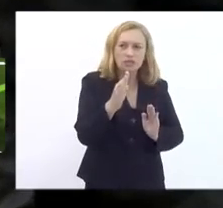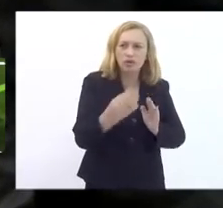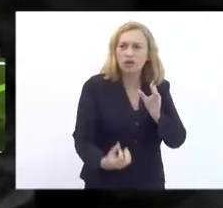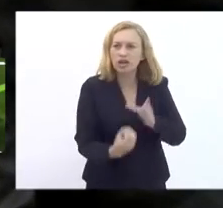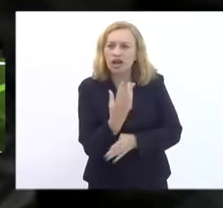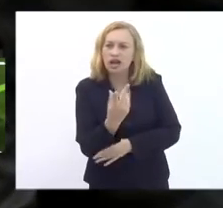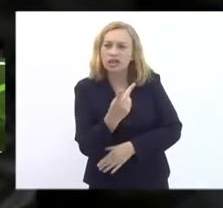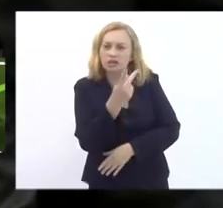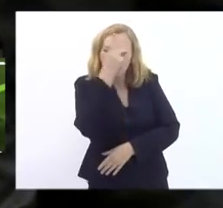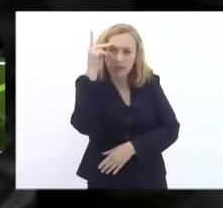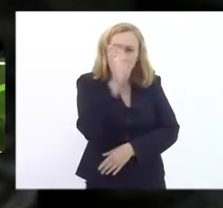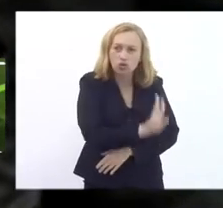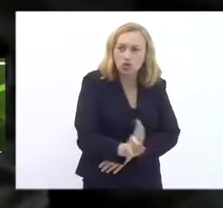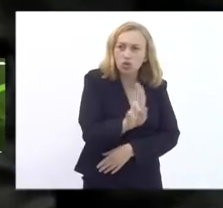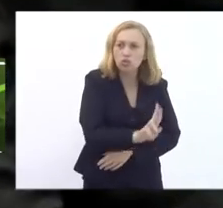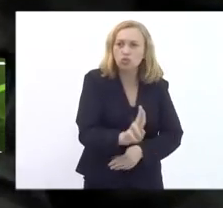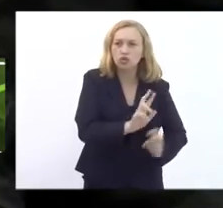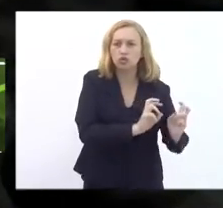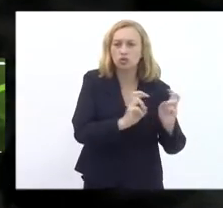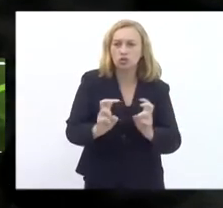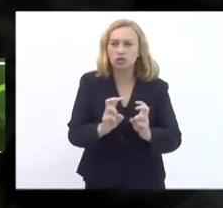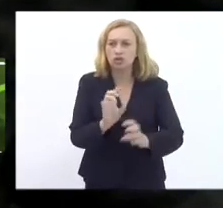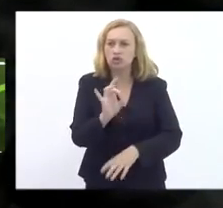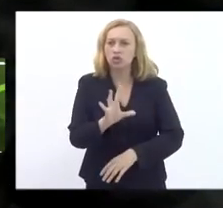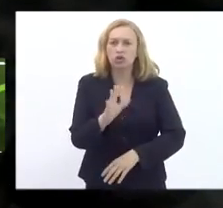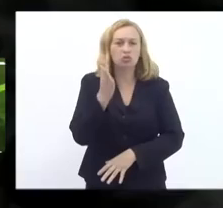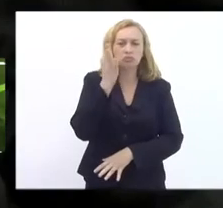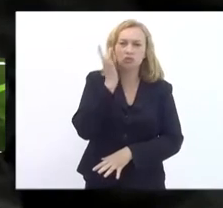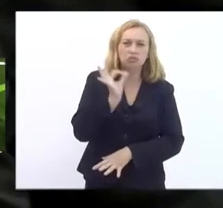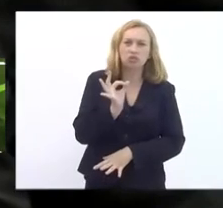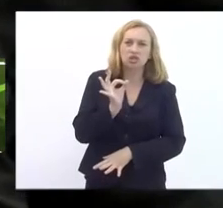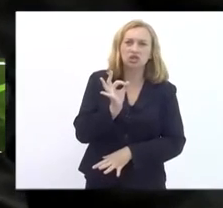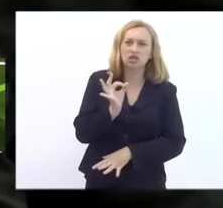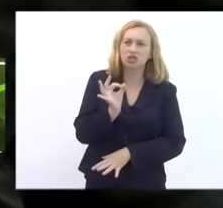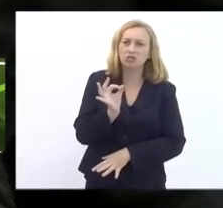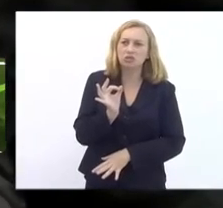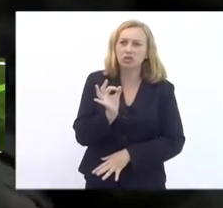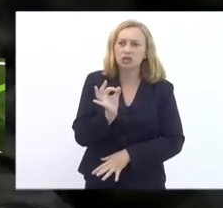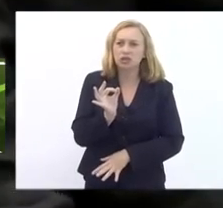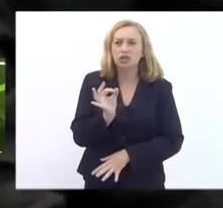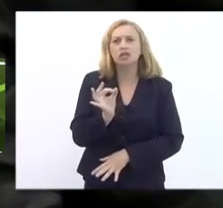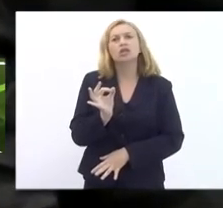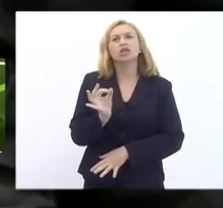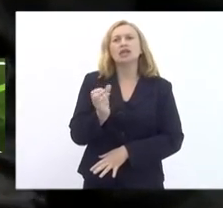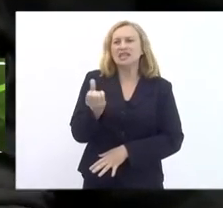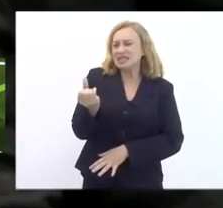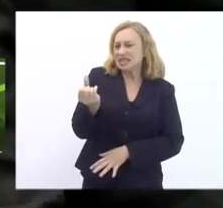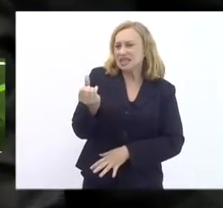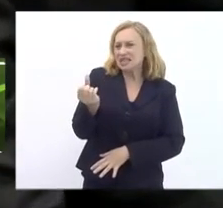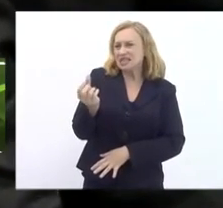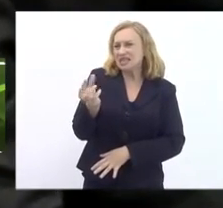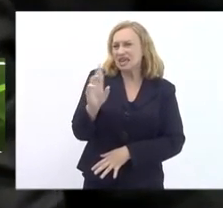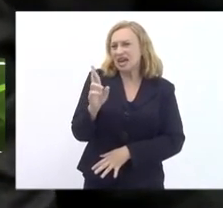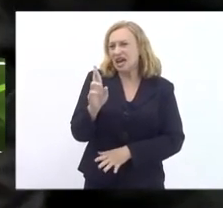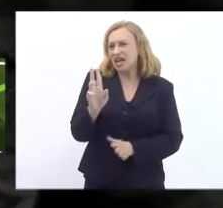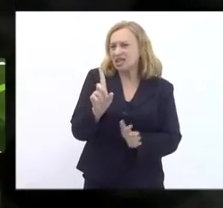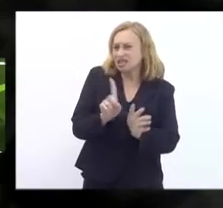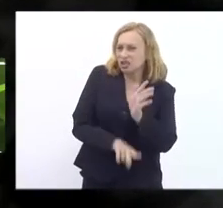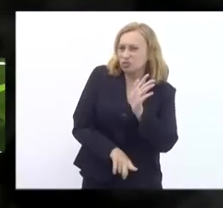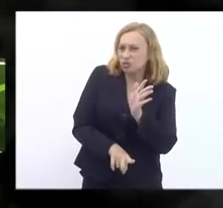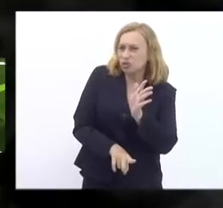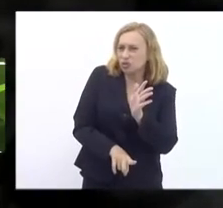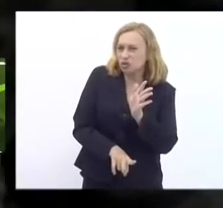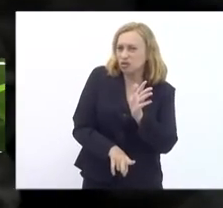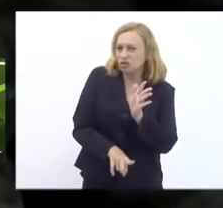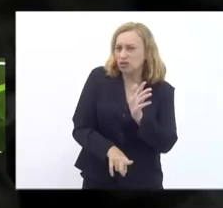usuário do sistema ferroviário. Essa realmente eu não assim, abaixo de R$ 6,00, mas abaixo de R$ 6,00 talvez fique a tarifa